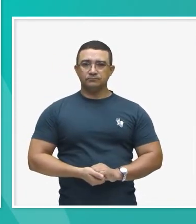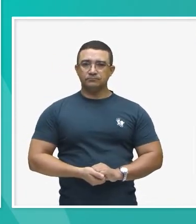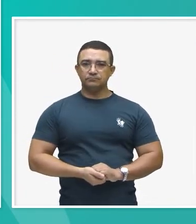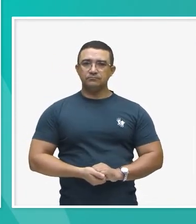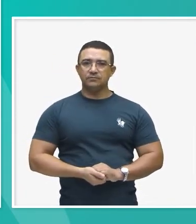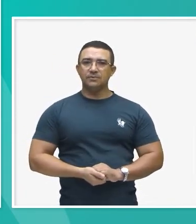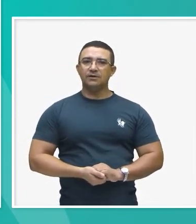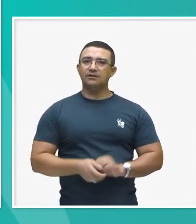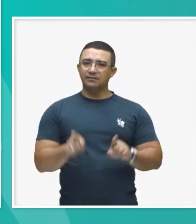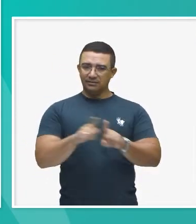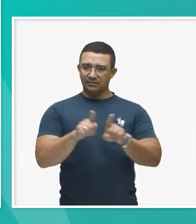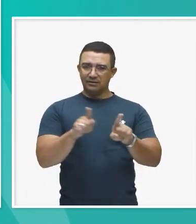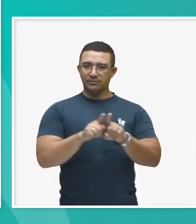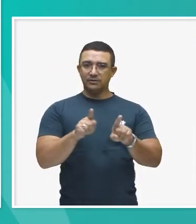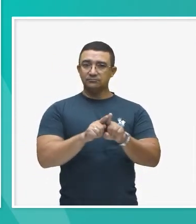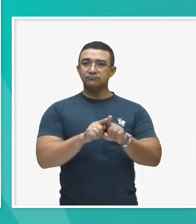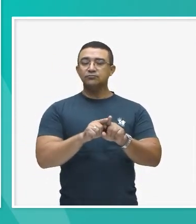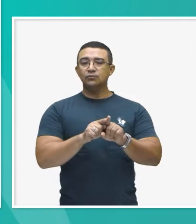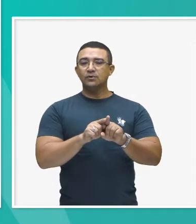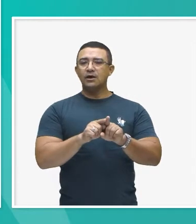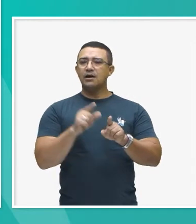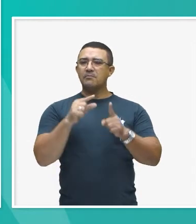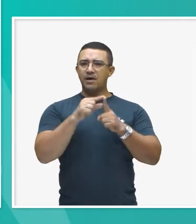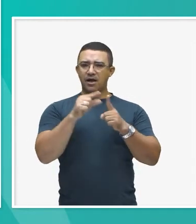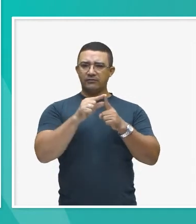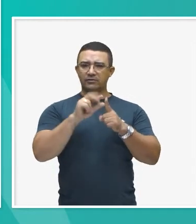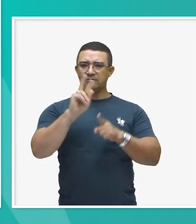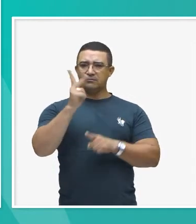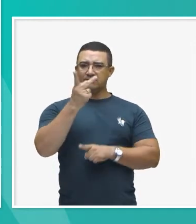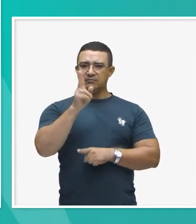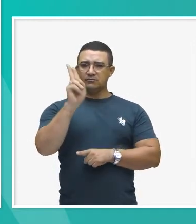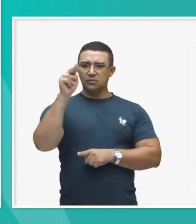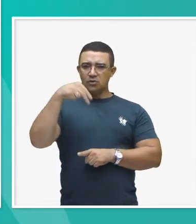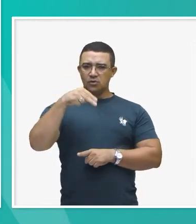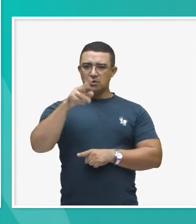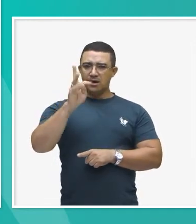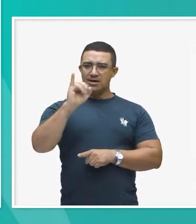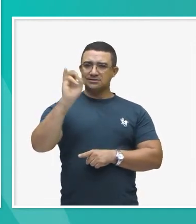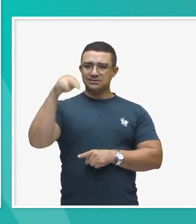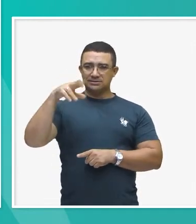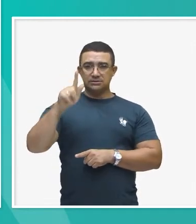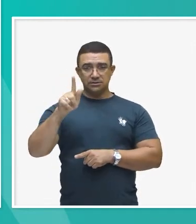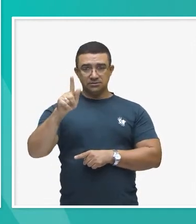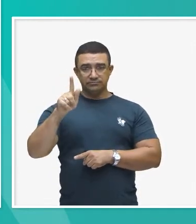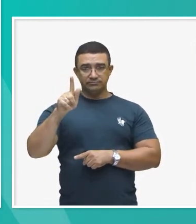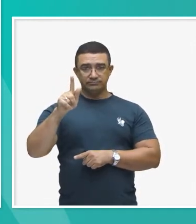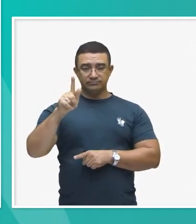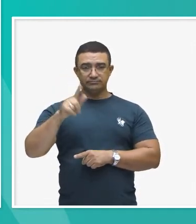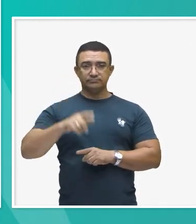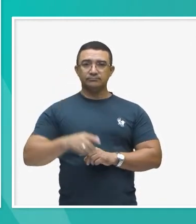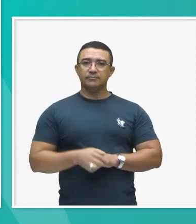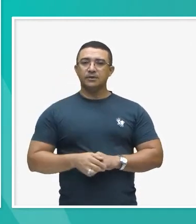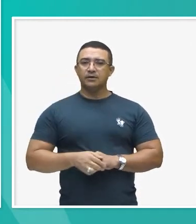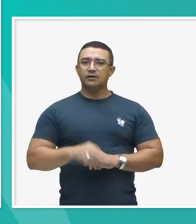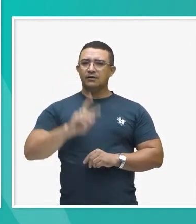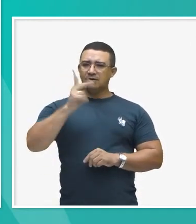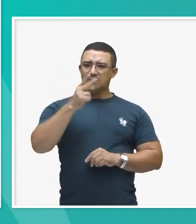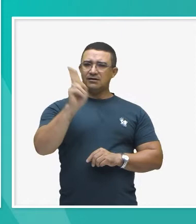Ainda sobre o whale hunting, né? Eu tenho a palavra hunting, a própria palavra hunting, que é generalizada para qualquer tipo